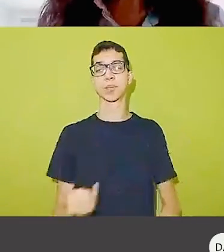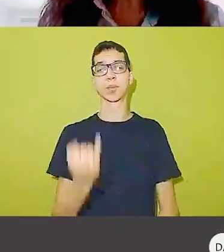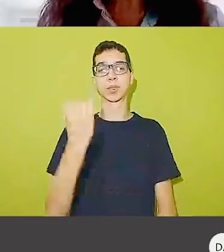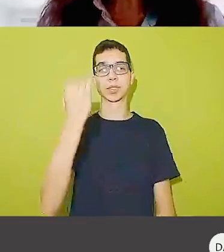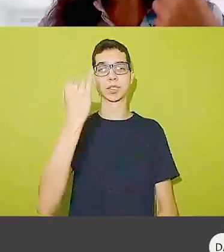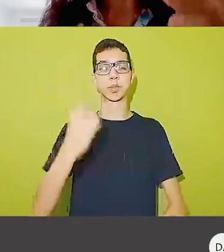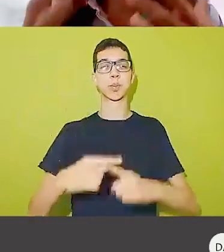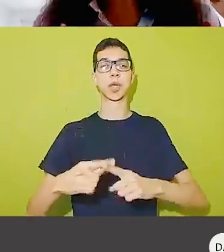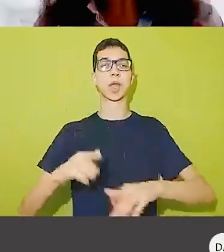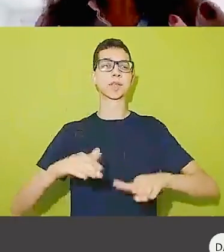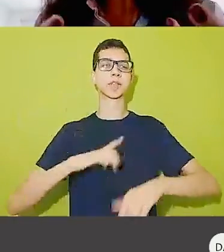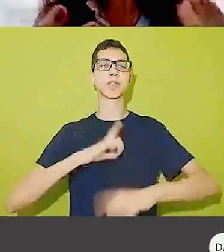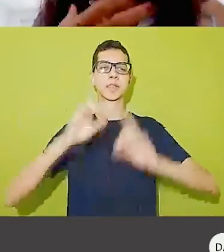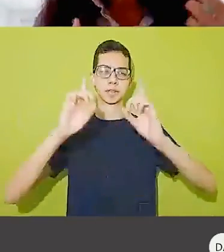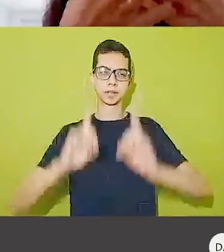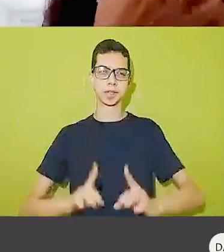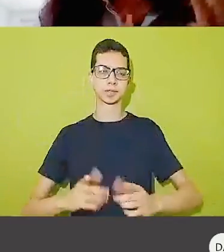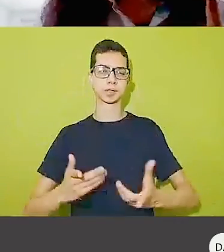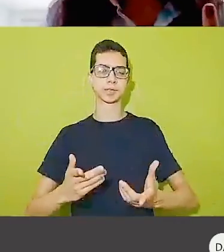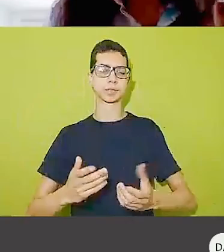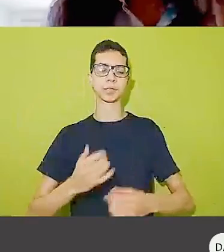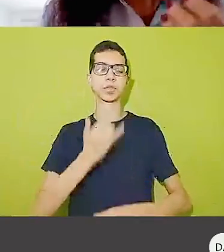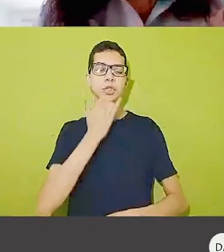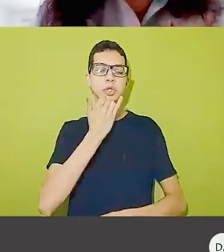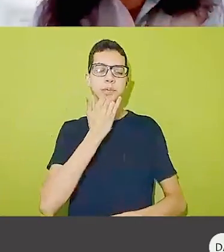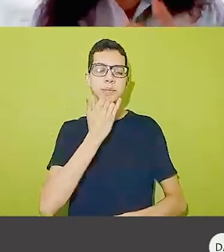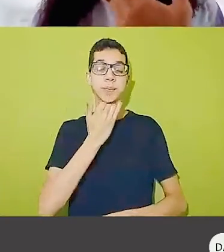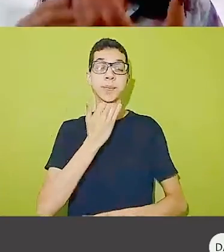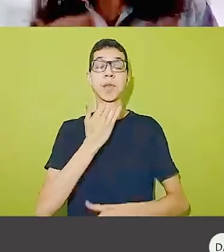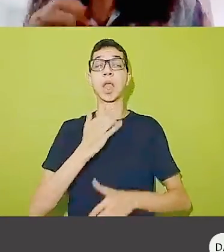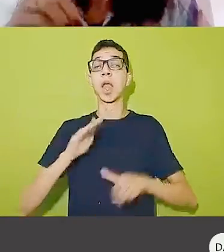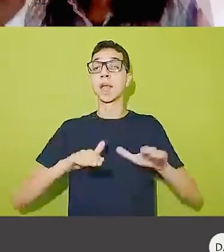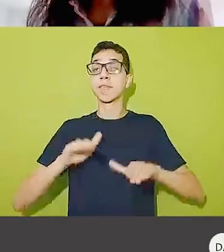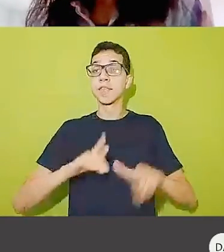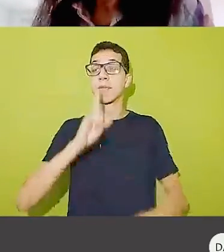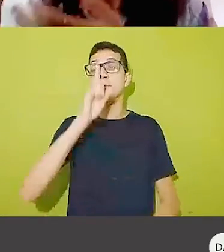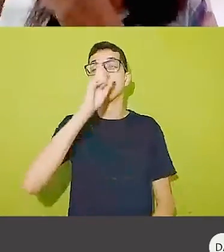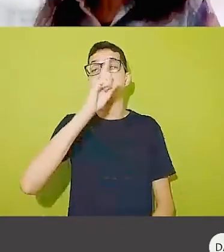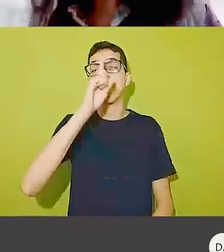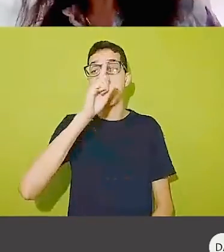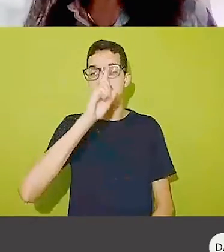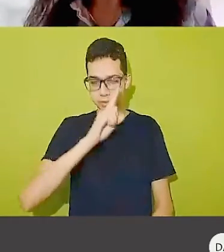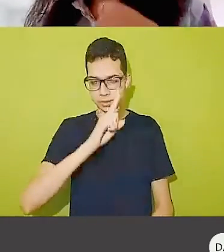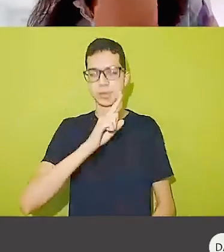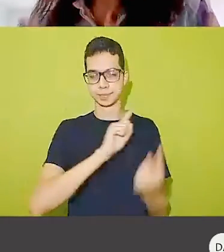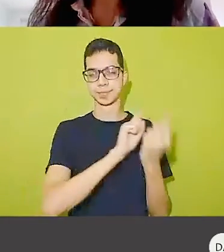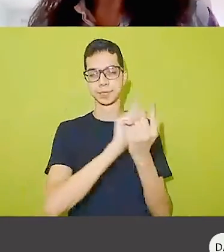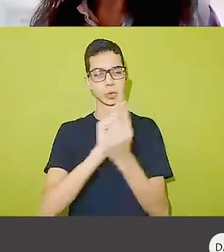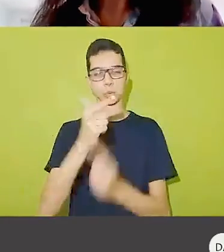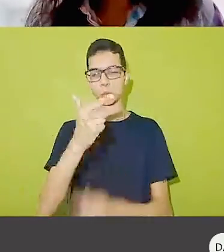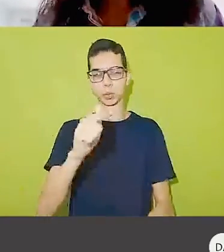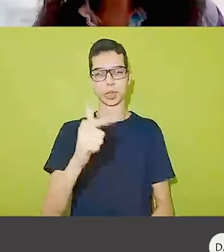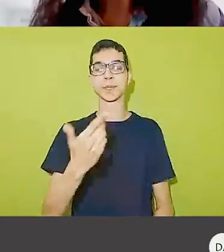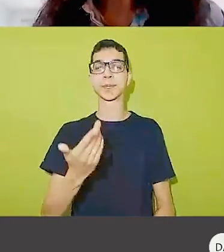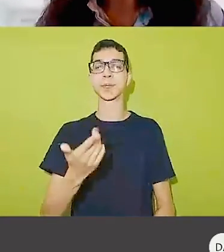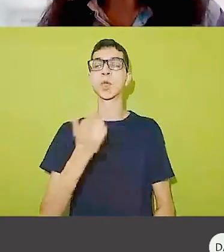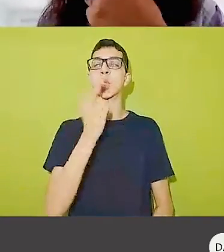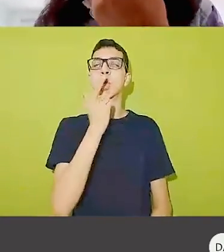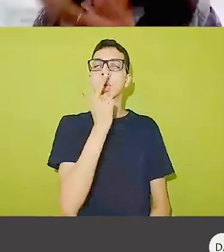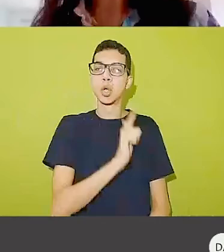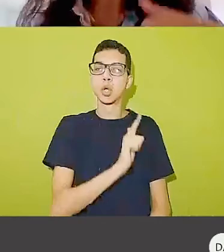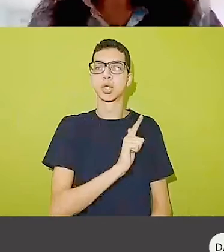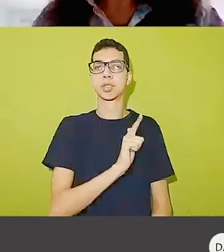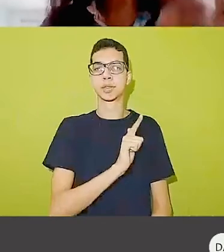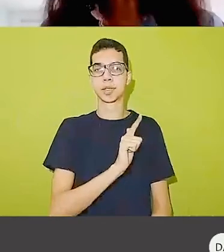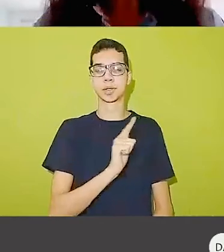deficiência, né, de prestação de um serviço público para ela, a gente pode conseguir no próprio processo, em alguns casos, a